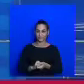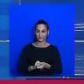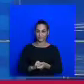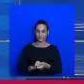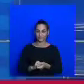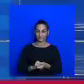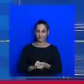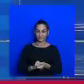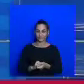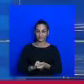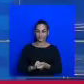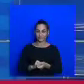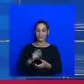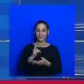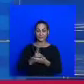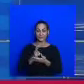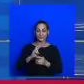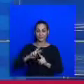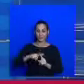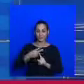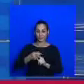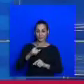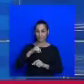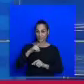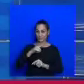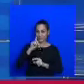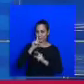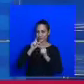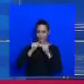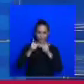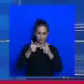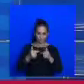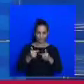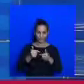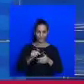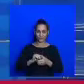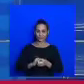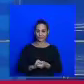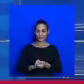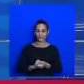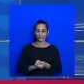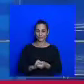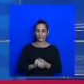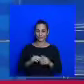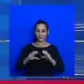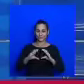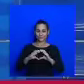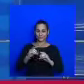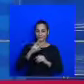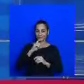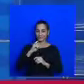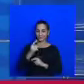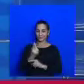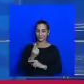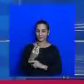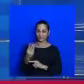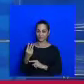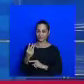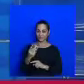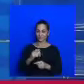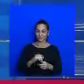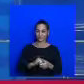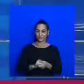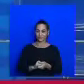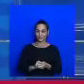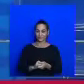04. Na sequência da dupla cena tem dia de sorte. Bola verde número